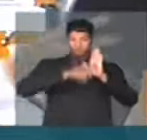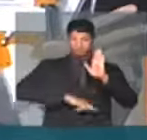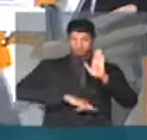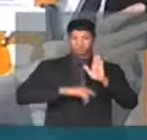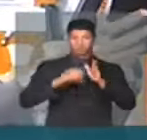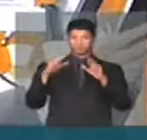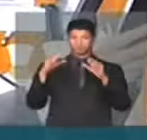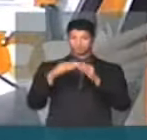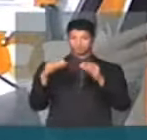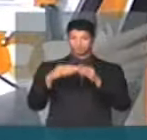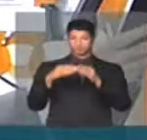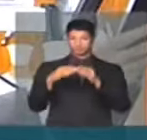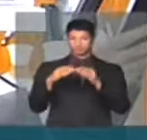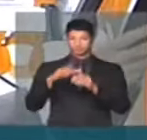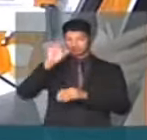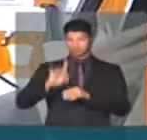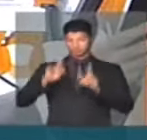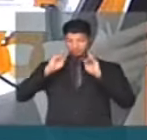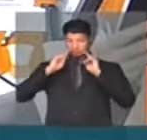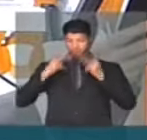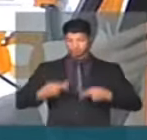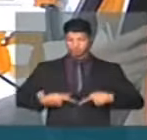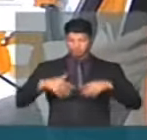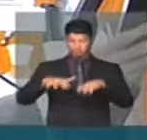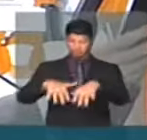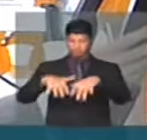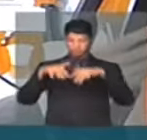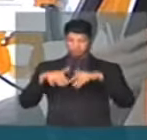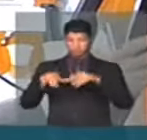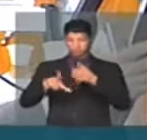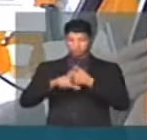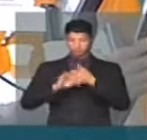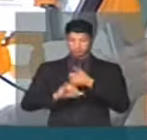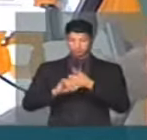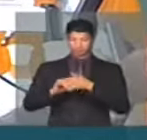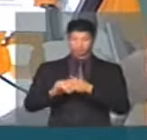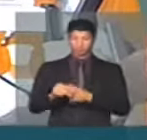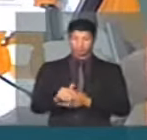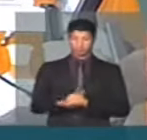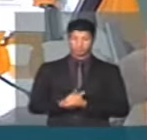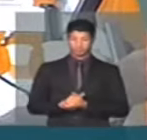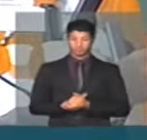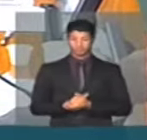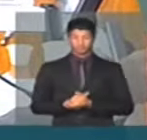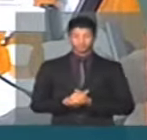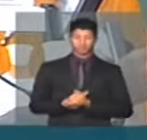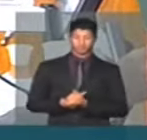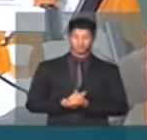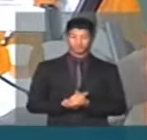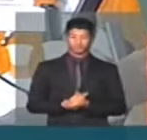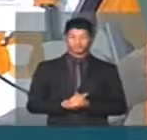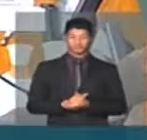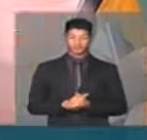da Comissão de Direitos Humanos da Assembleia Legislativa.